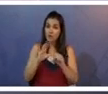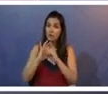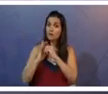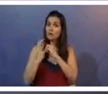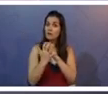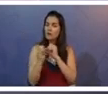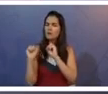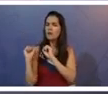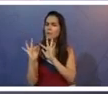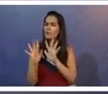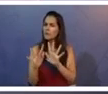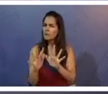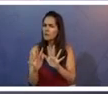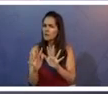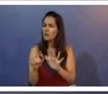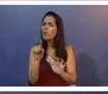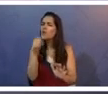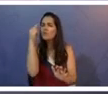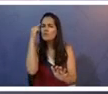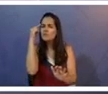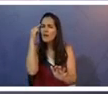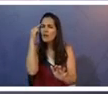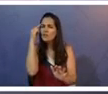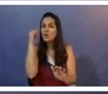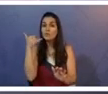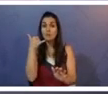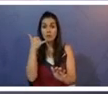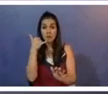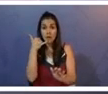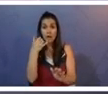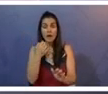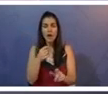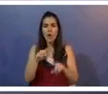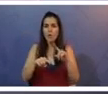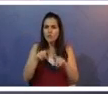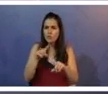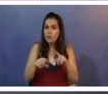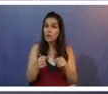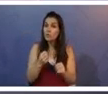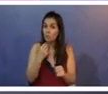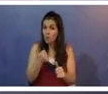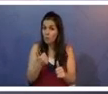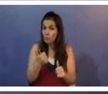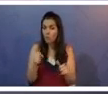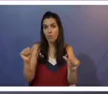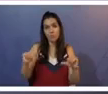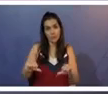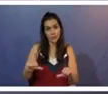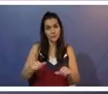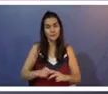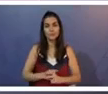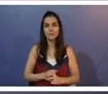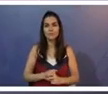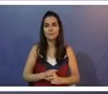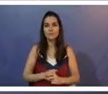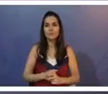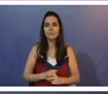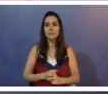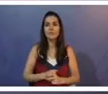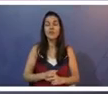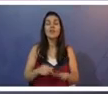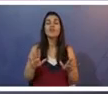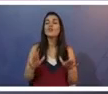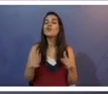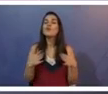pandemia? O que vocês acham? Vocês acreditam que o celular está sendo uma ferramenta útil nesse momento? E na cabecinha de vocês,